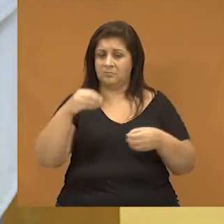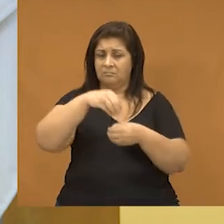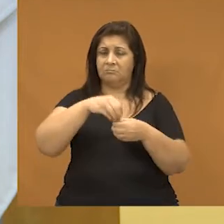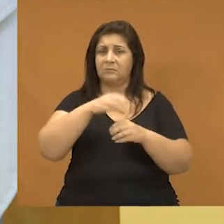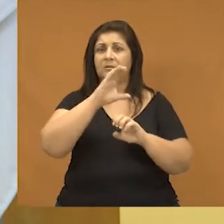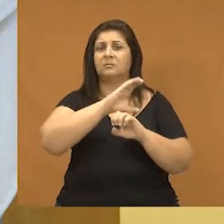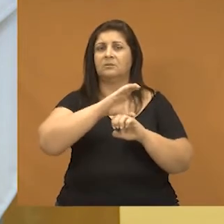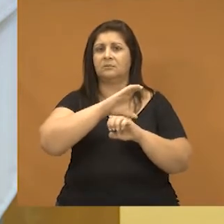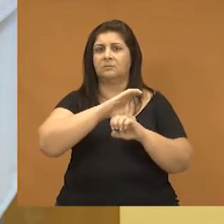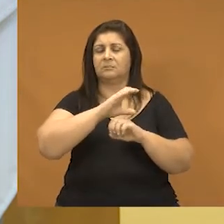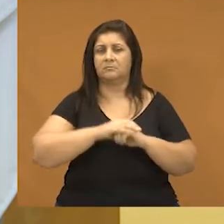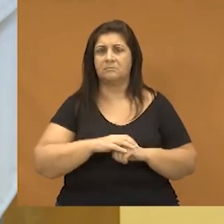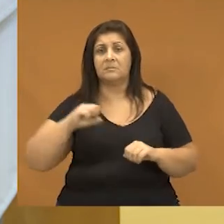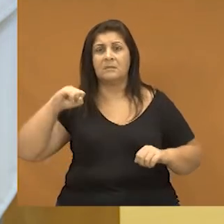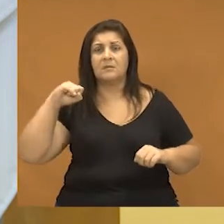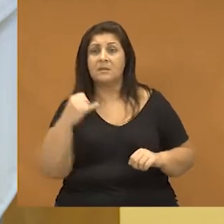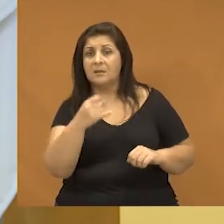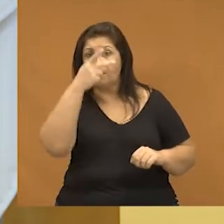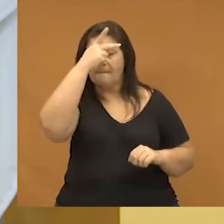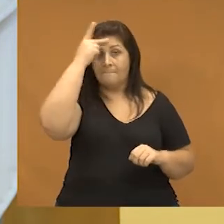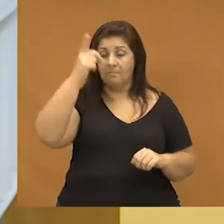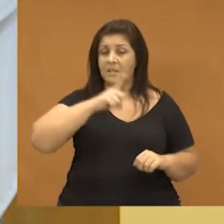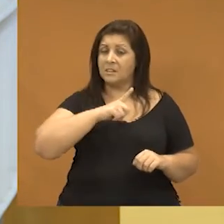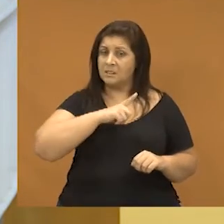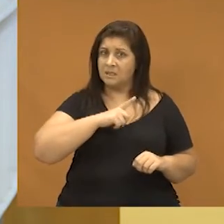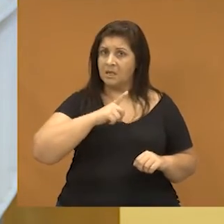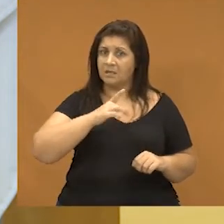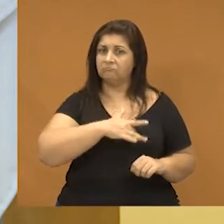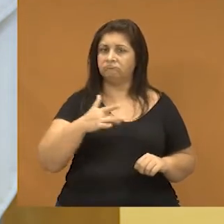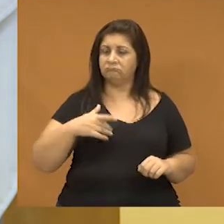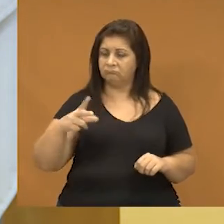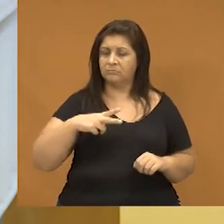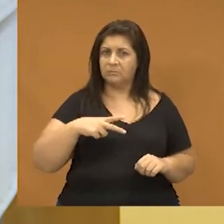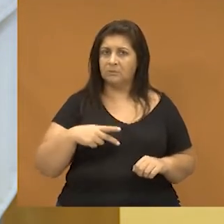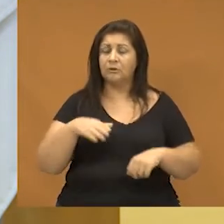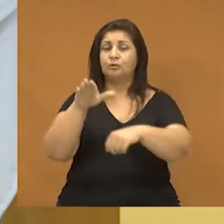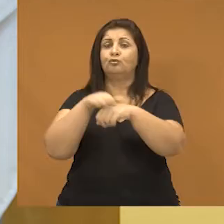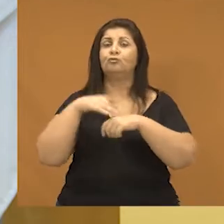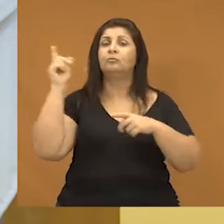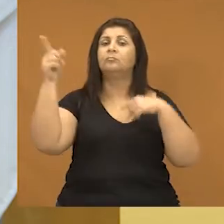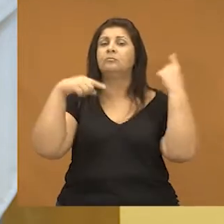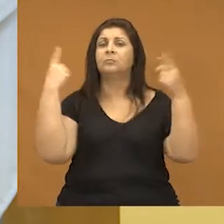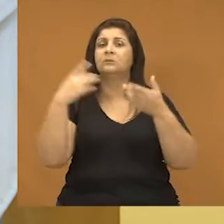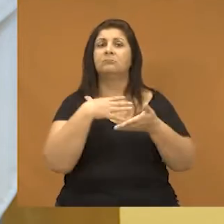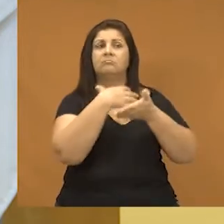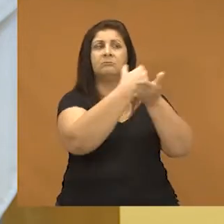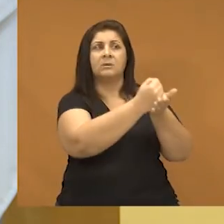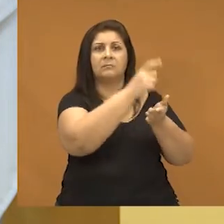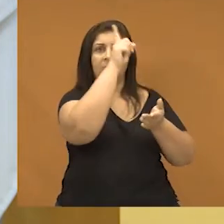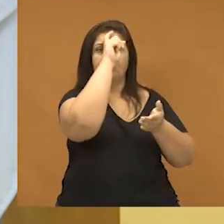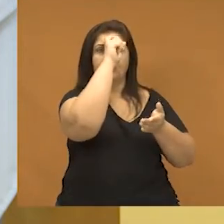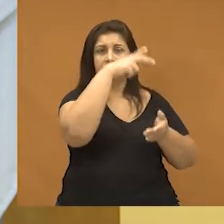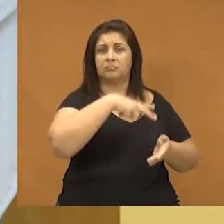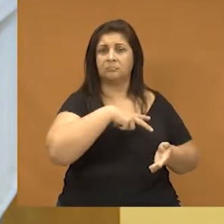Constituição. Então, se a pessoa tem o convênio, se ela pede a ambulância para levar a esse hospital particular,